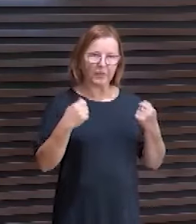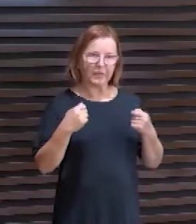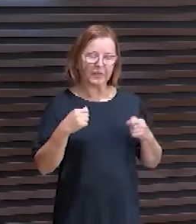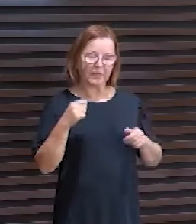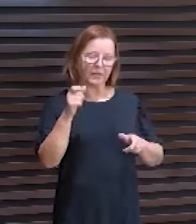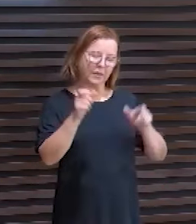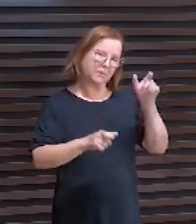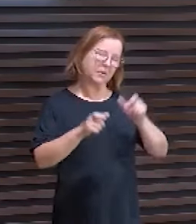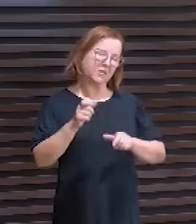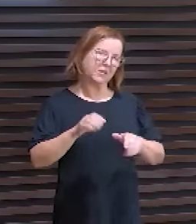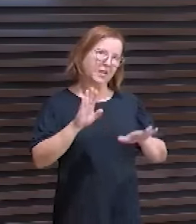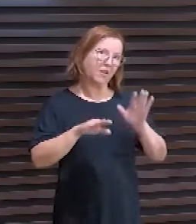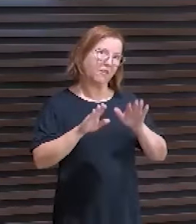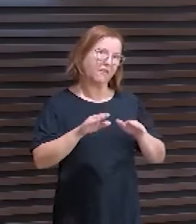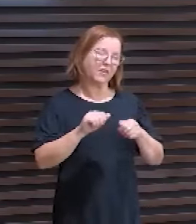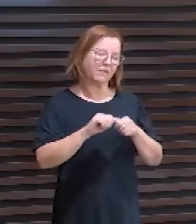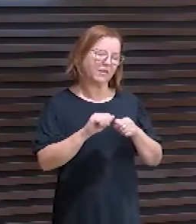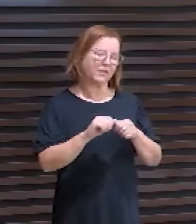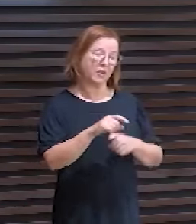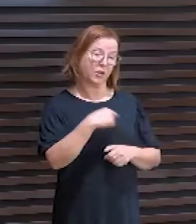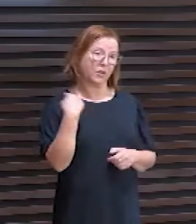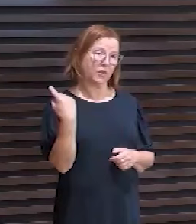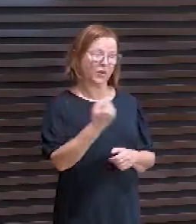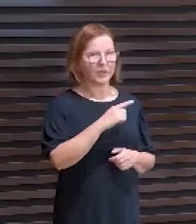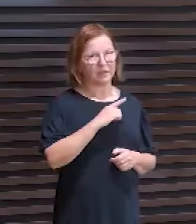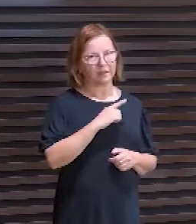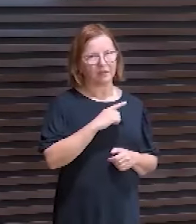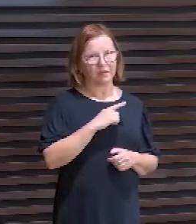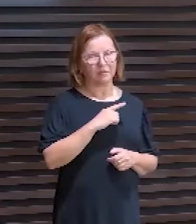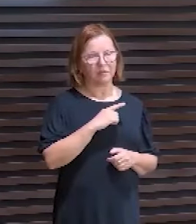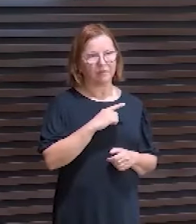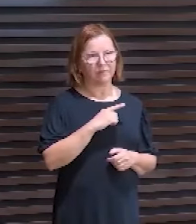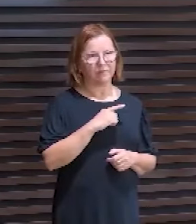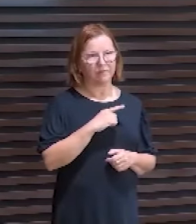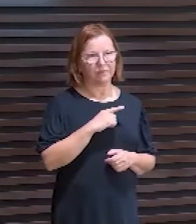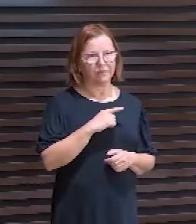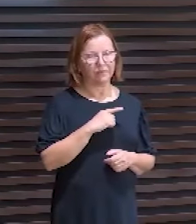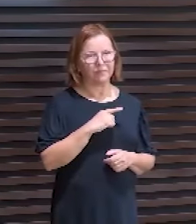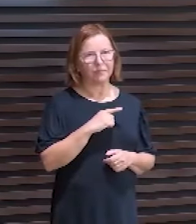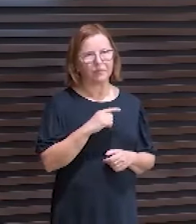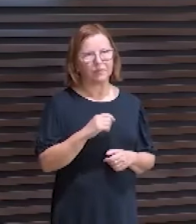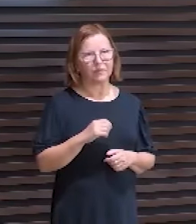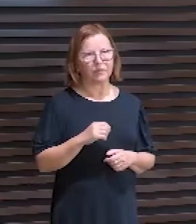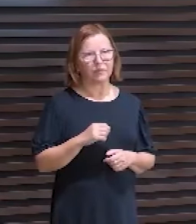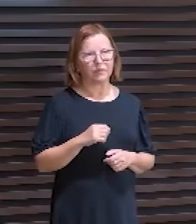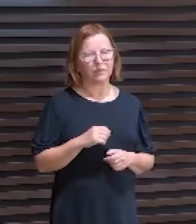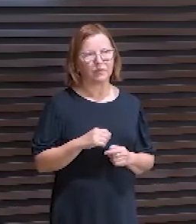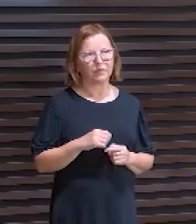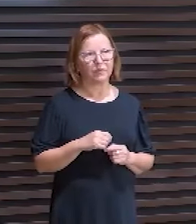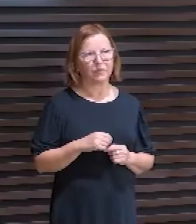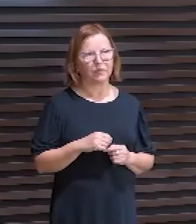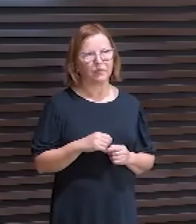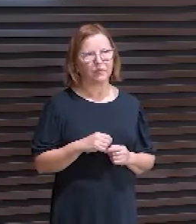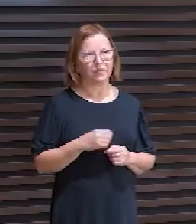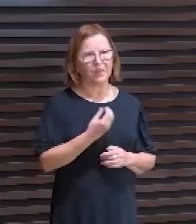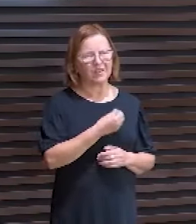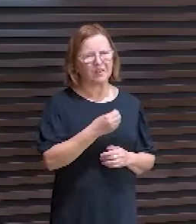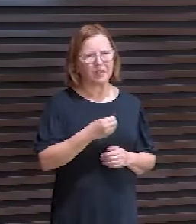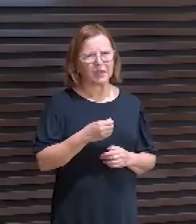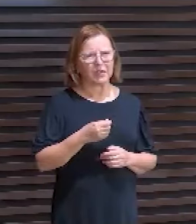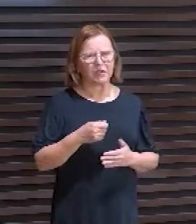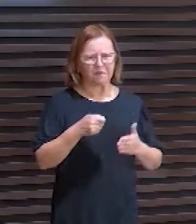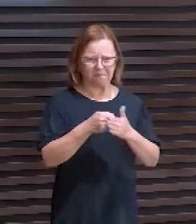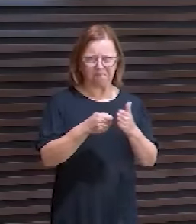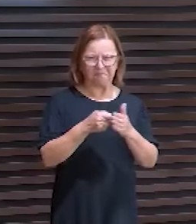faça com que a gente tenha uma convivência de de batalha de